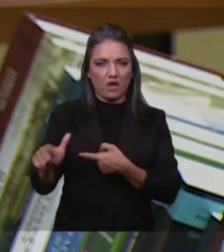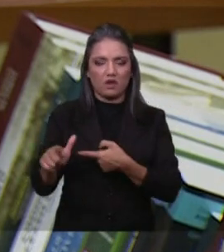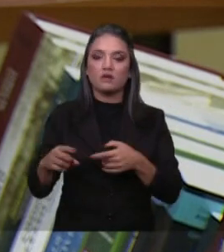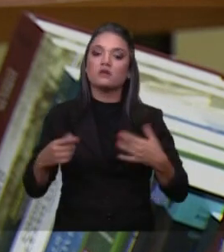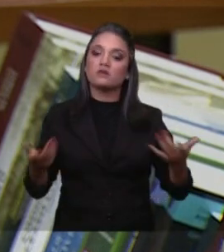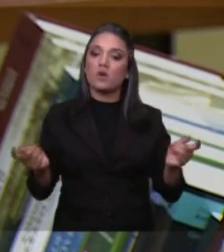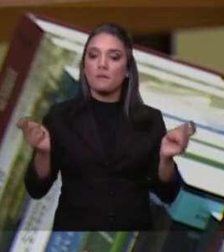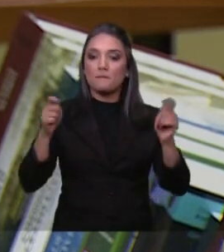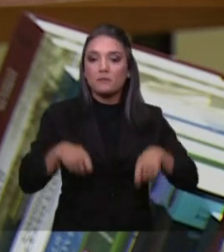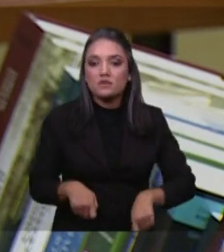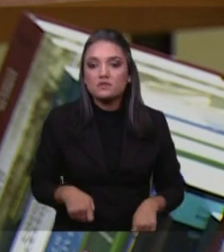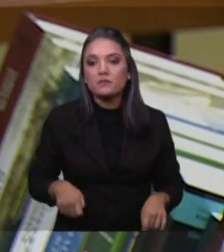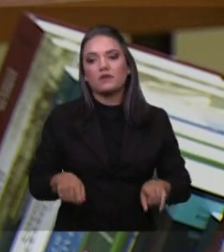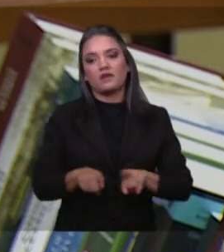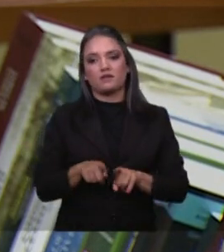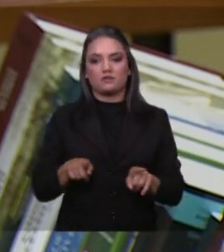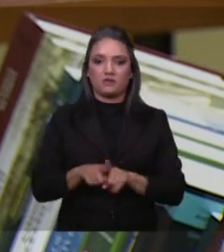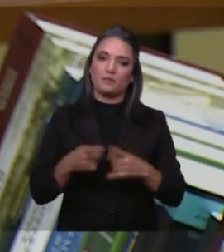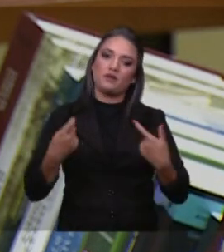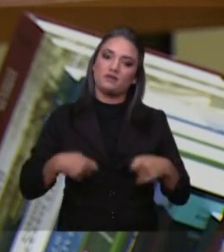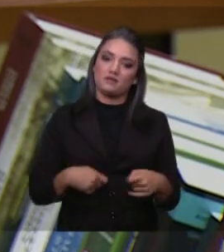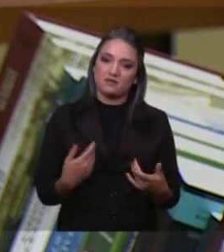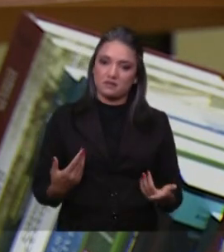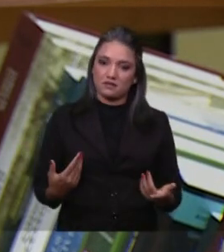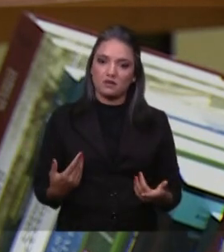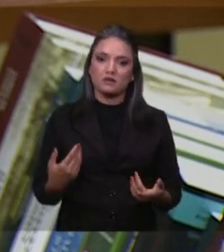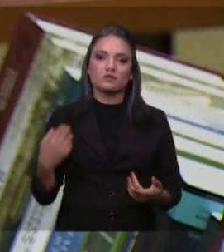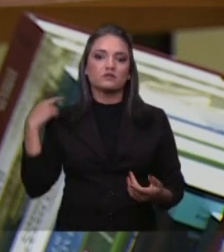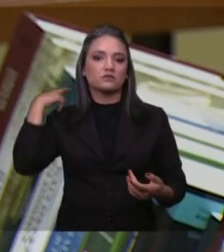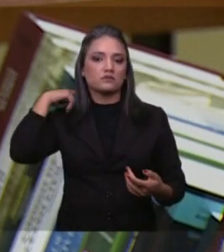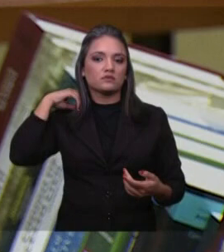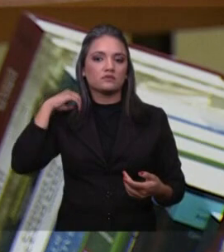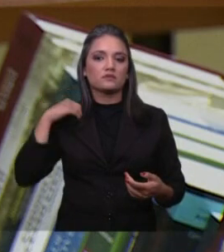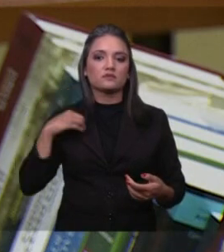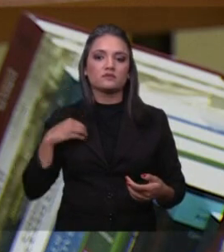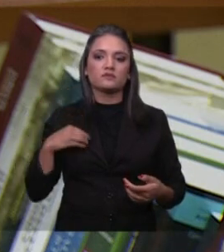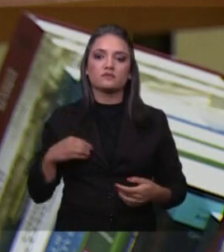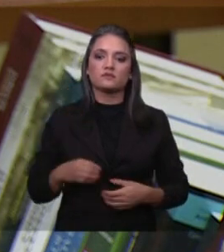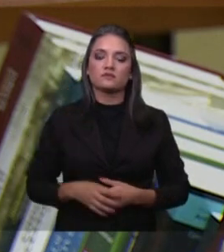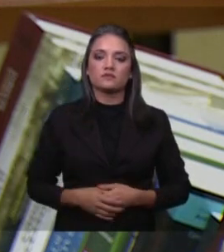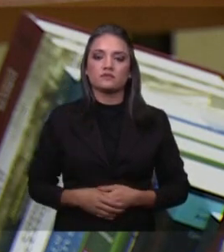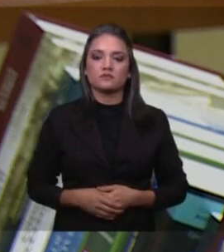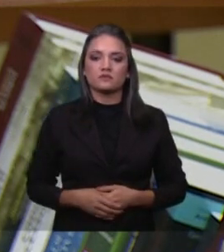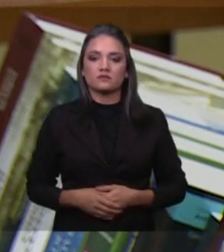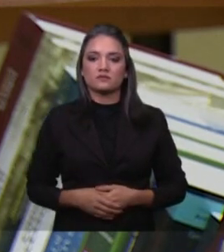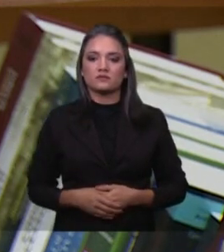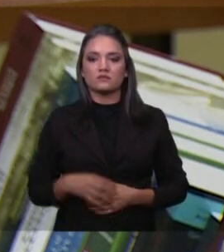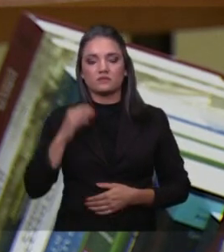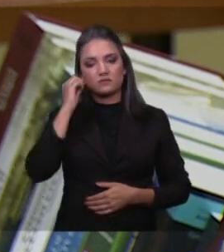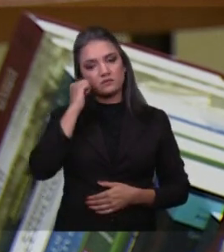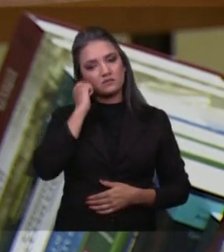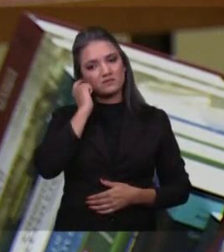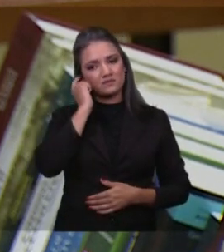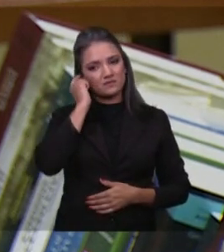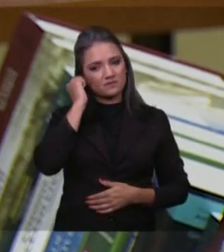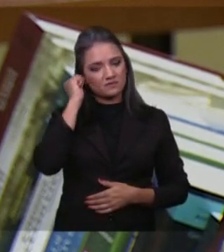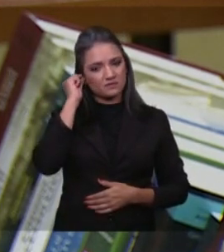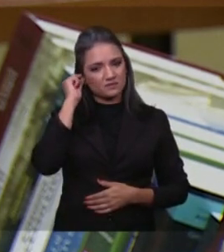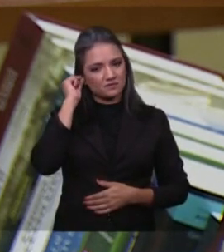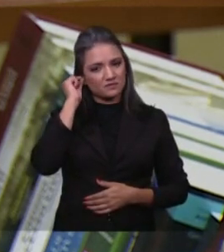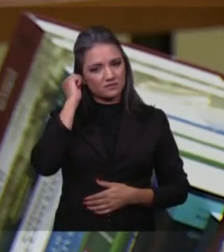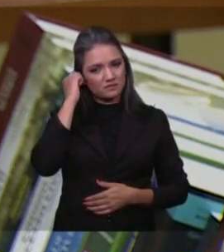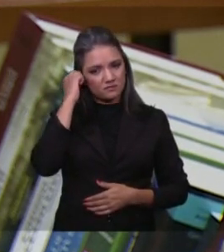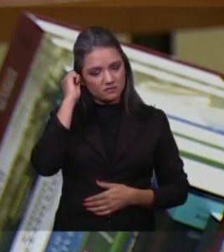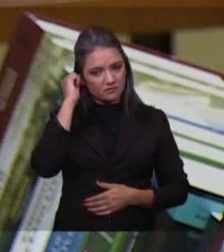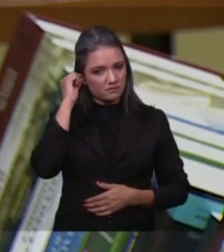e a necessidade, agora que vem talvez o segundo ponto, a possibilidade e a necessidade de modulação dos efeitos da decisão do presente